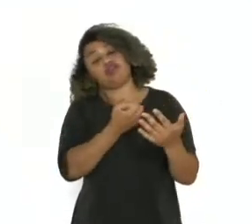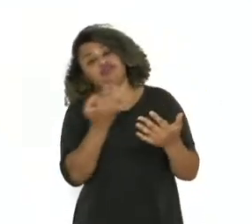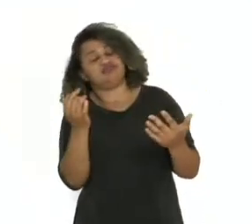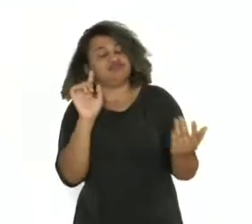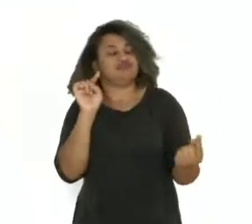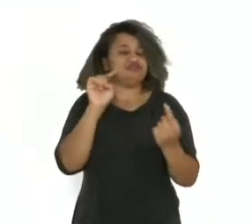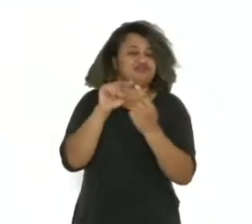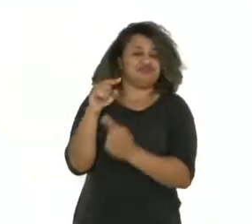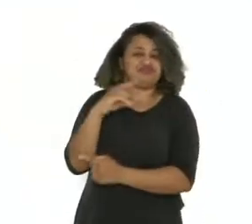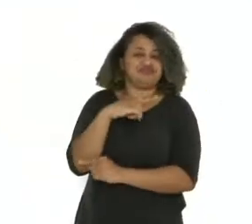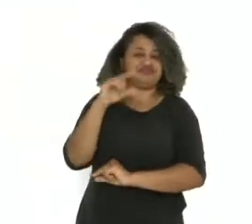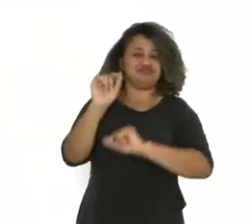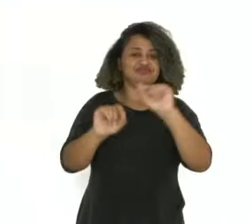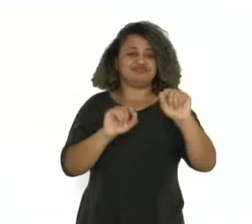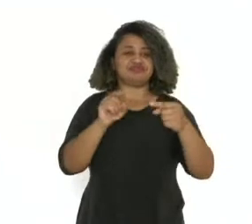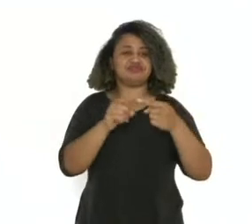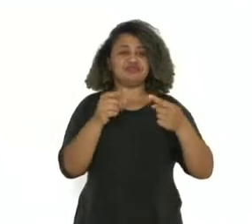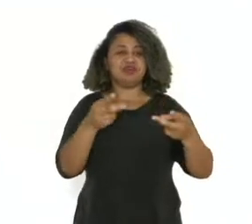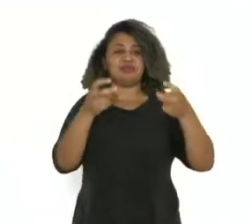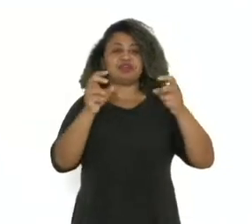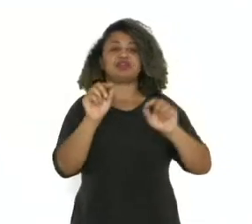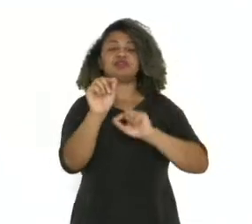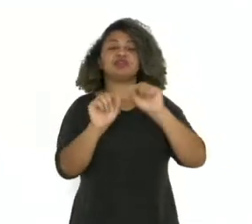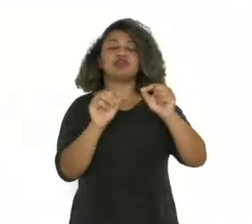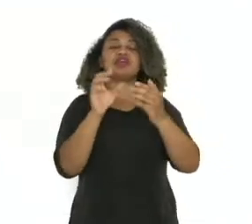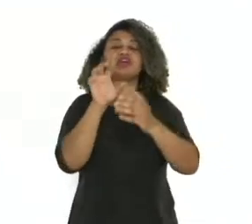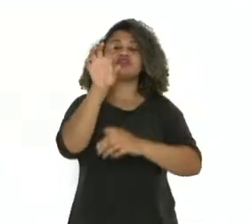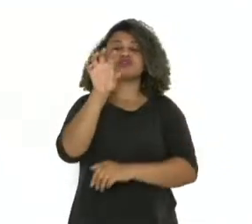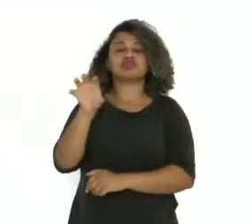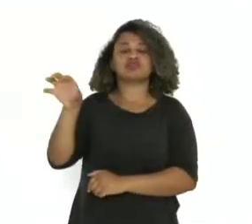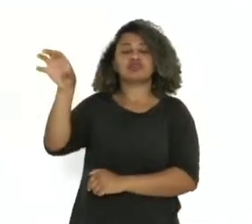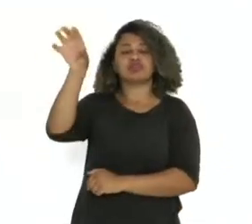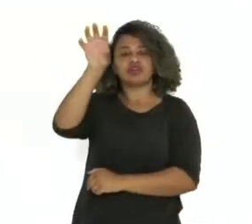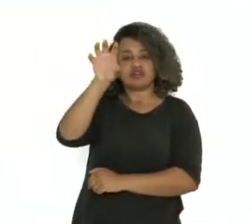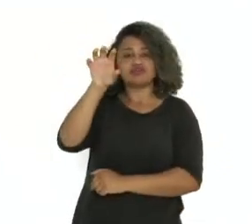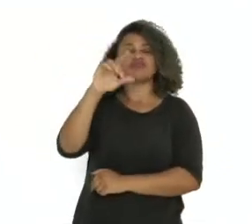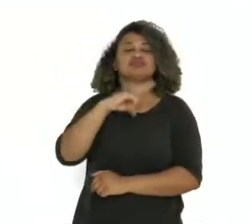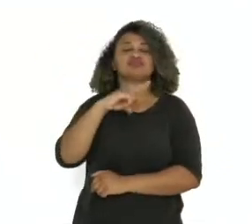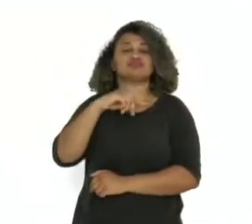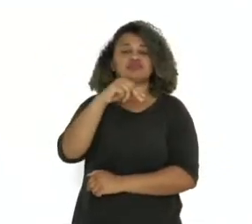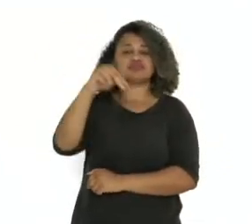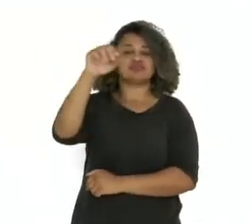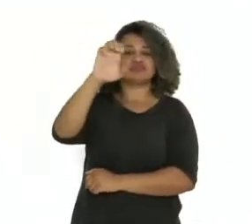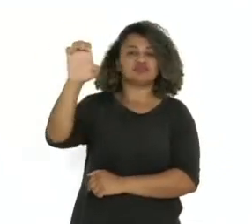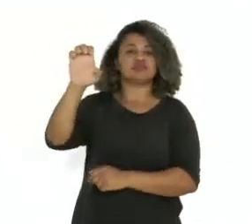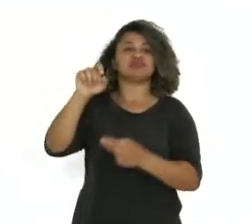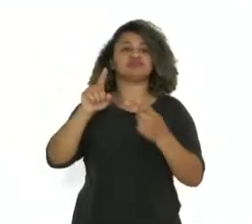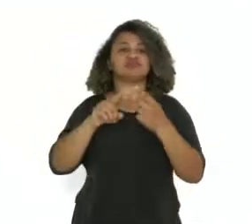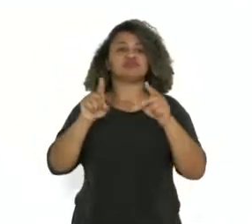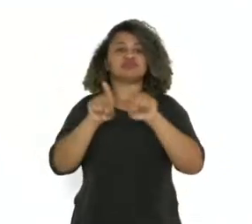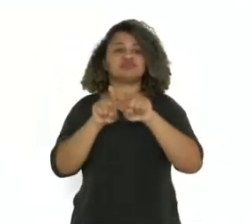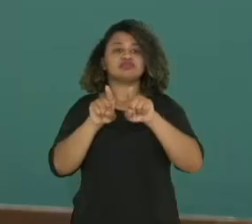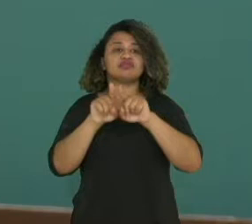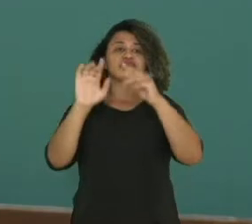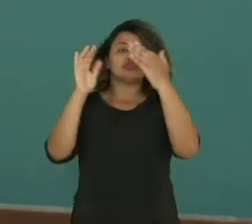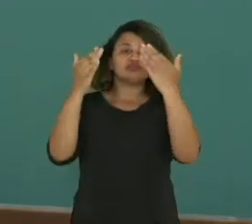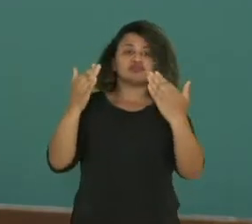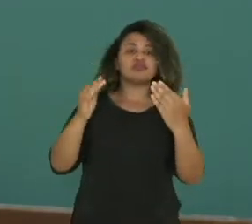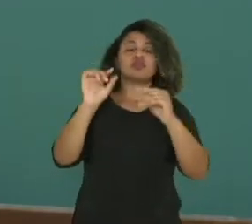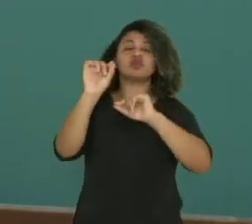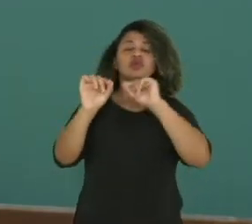objetivos da aula. Identificar quais são as subdivisões regionais do Nordeste e também analisar